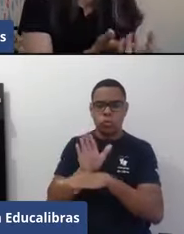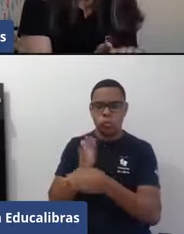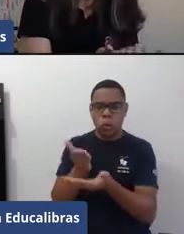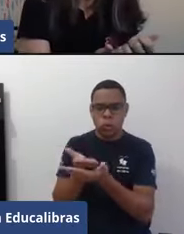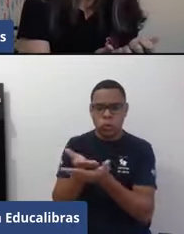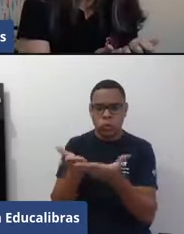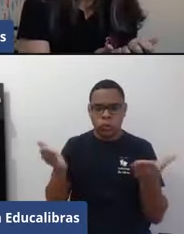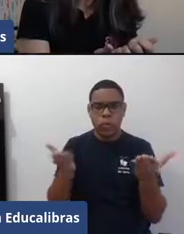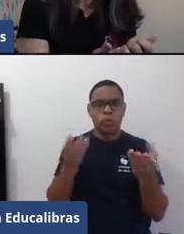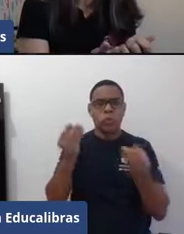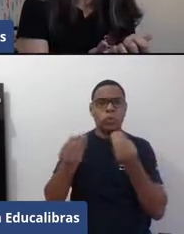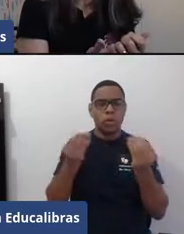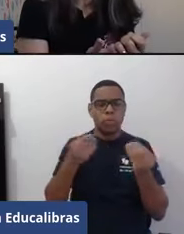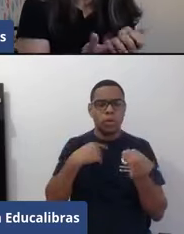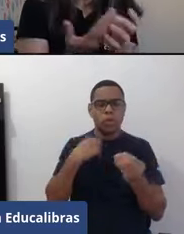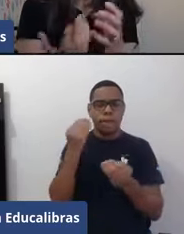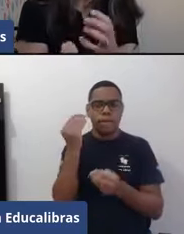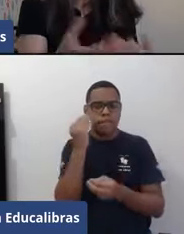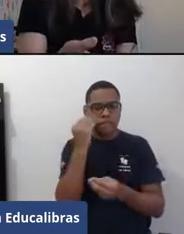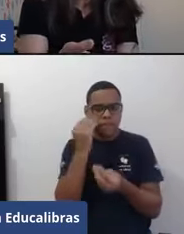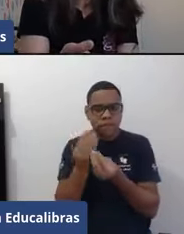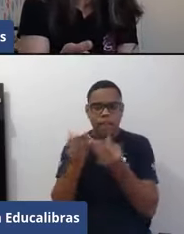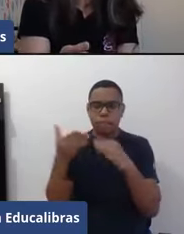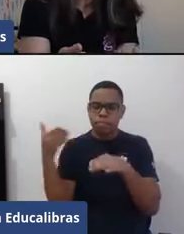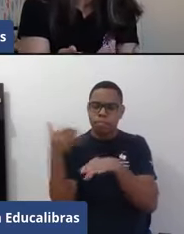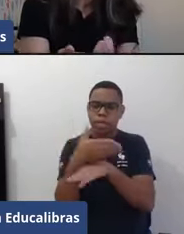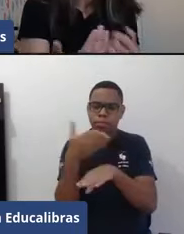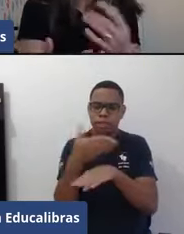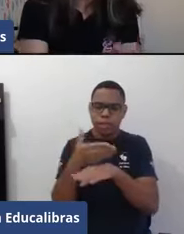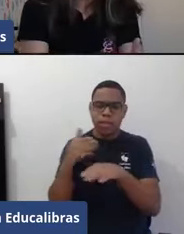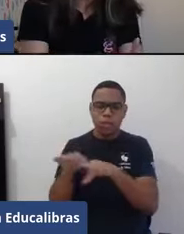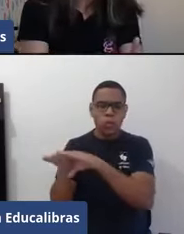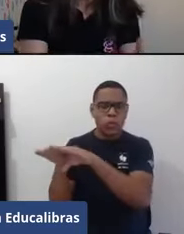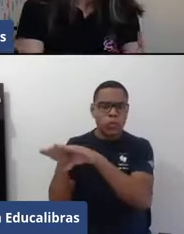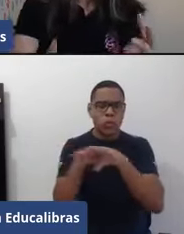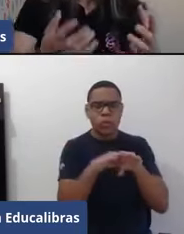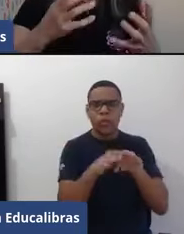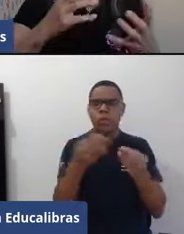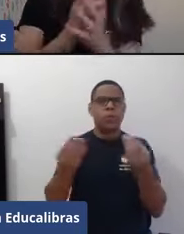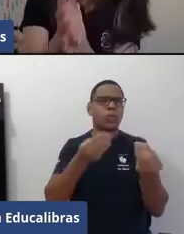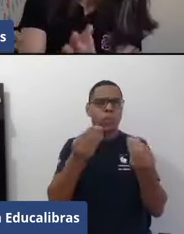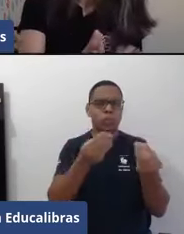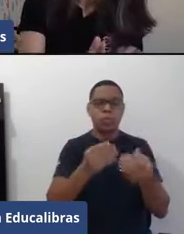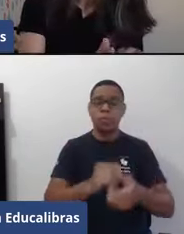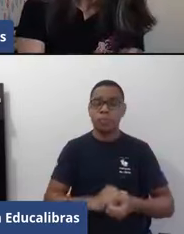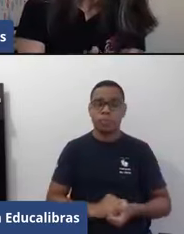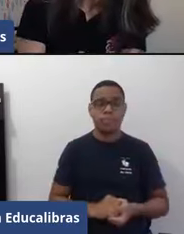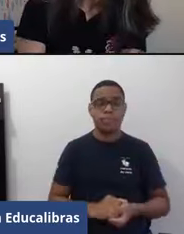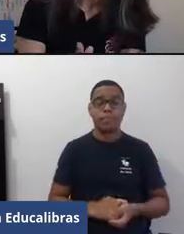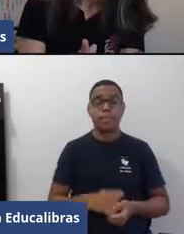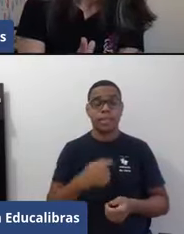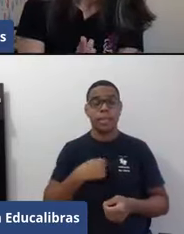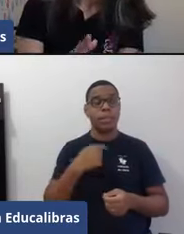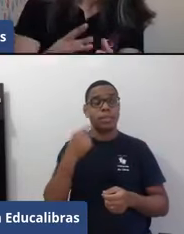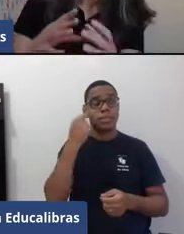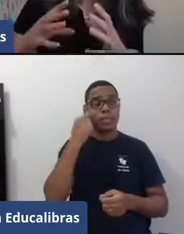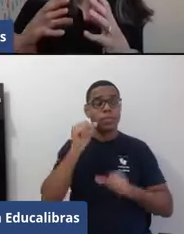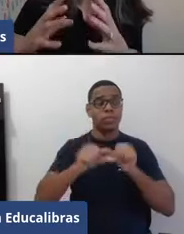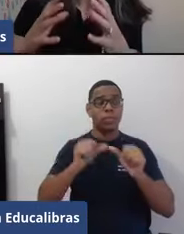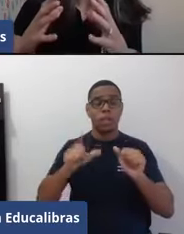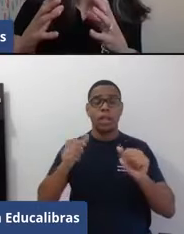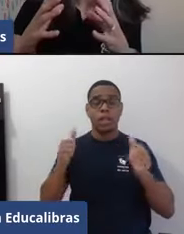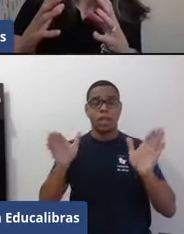que vão oportunizar a participação dessa criança em condição de igualdade com as outras crianças? O que precisa é mudar o foco, Cid. O